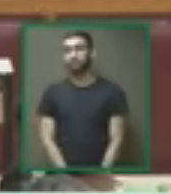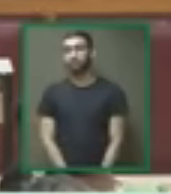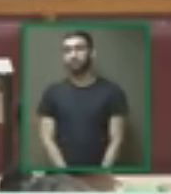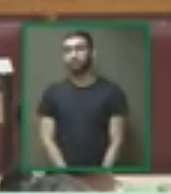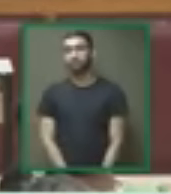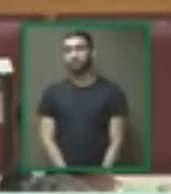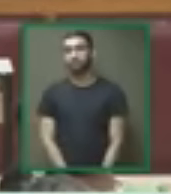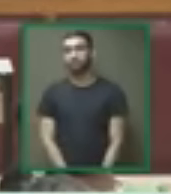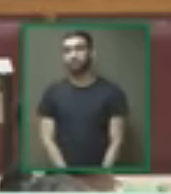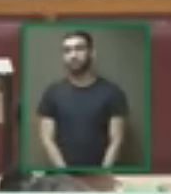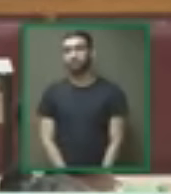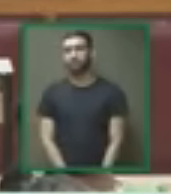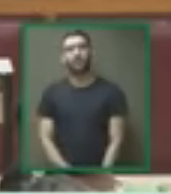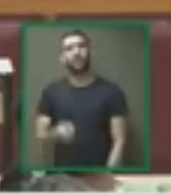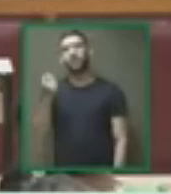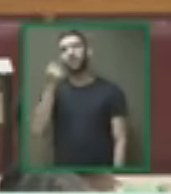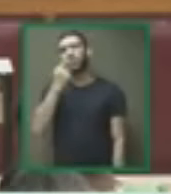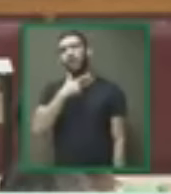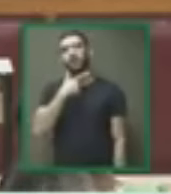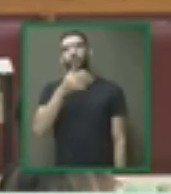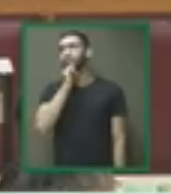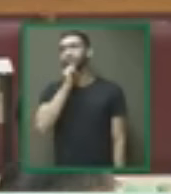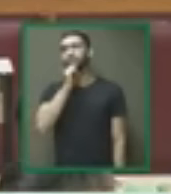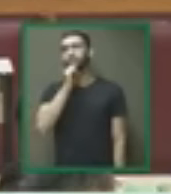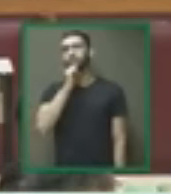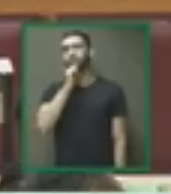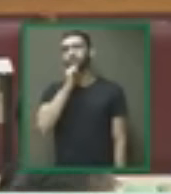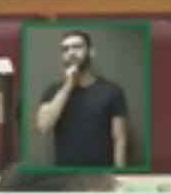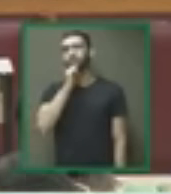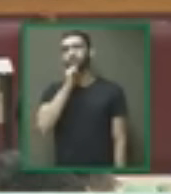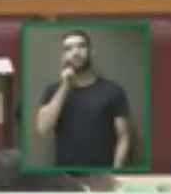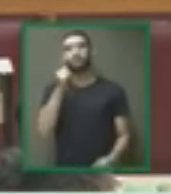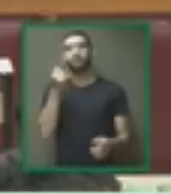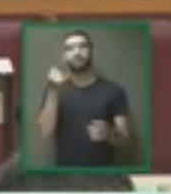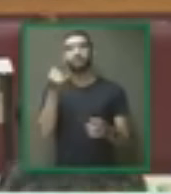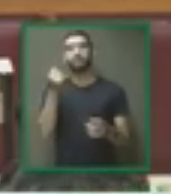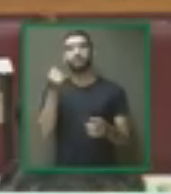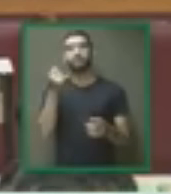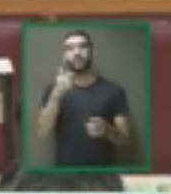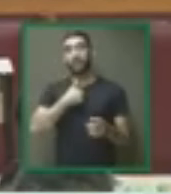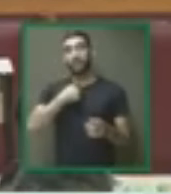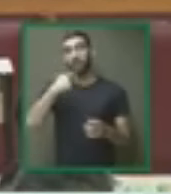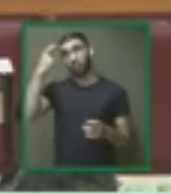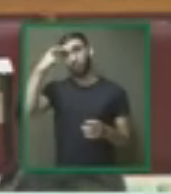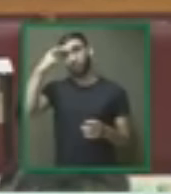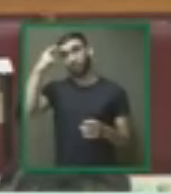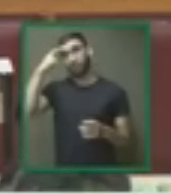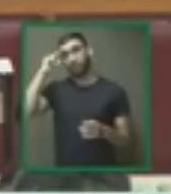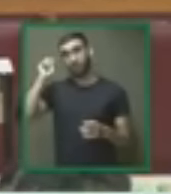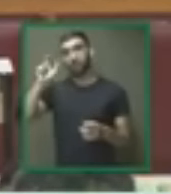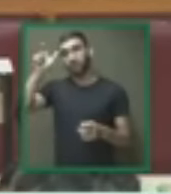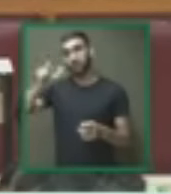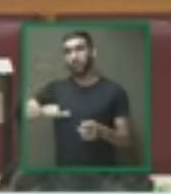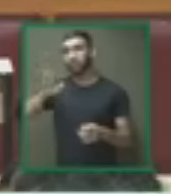tão descabida essa situação que, pensando na história que é narrada pelo